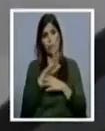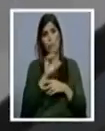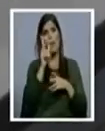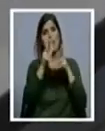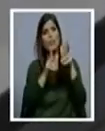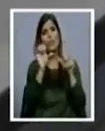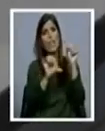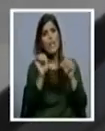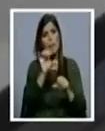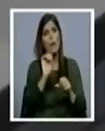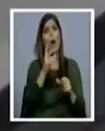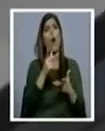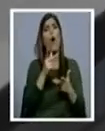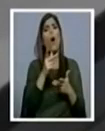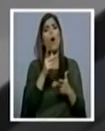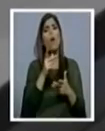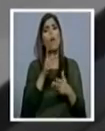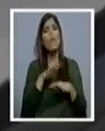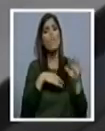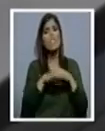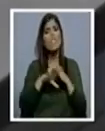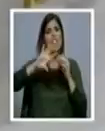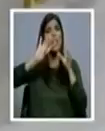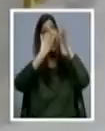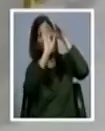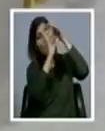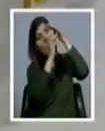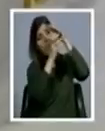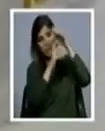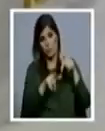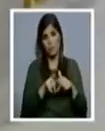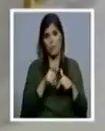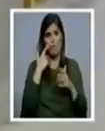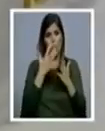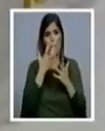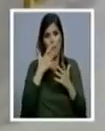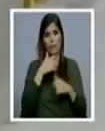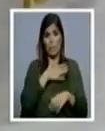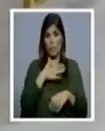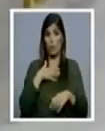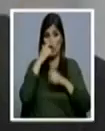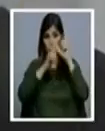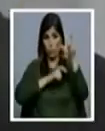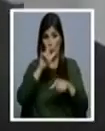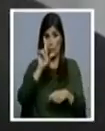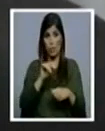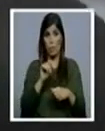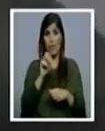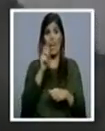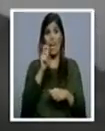indústria química ou na produção de lâmpadas. Tem elevados impactos na saúde das pessoas e